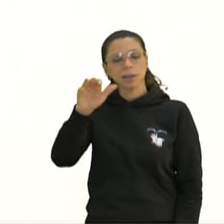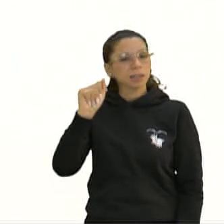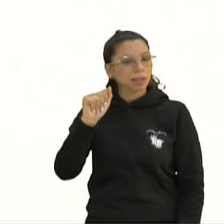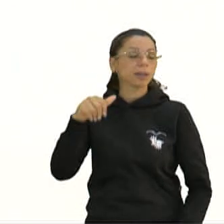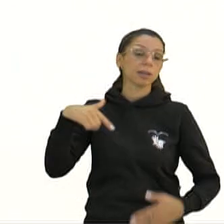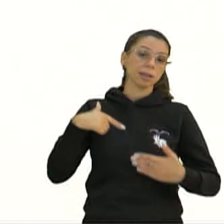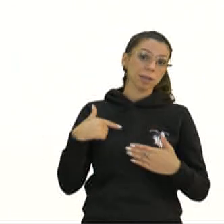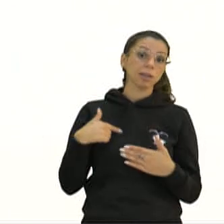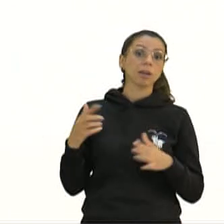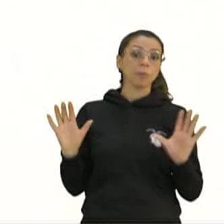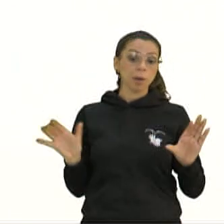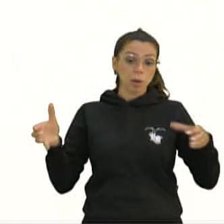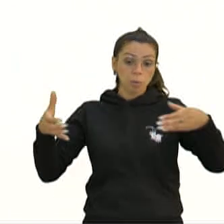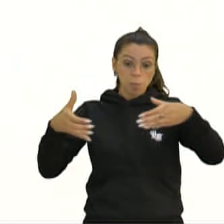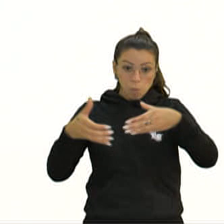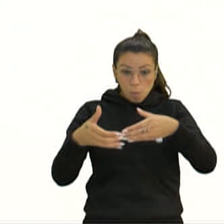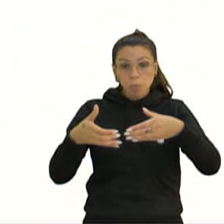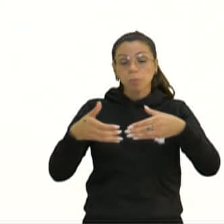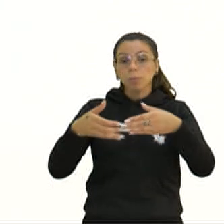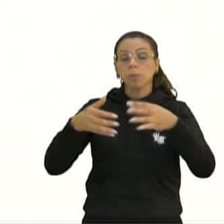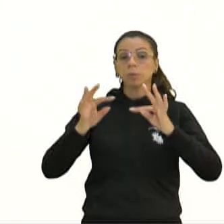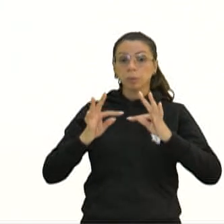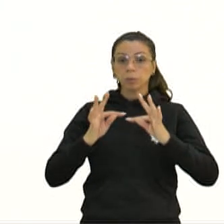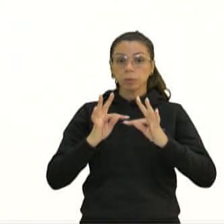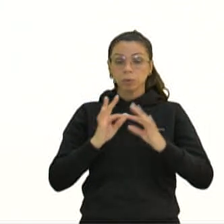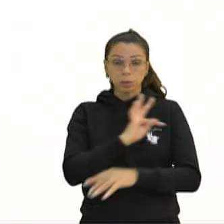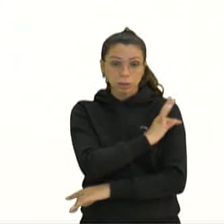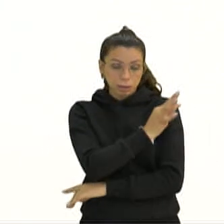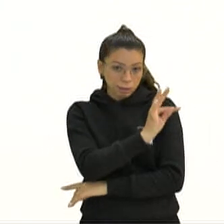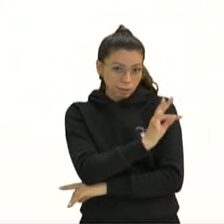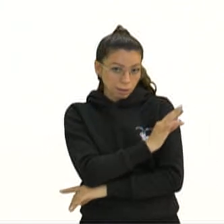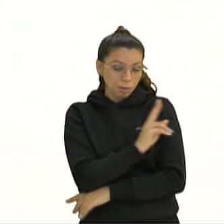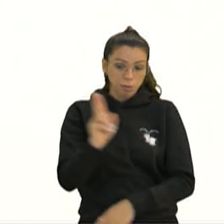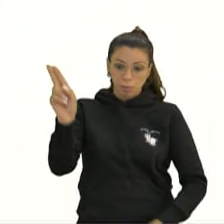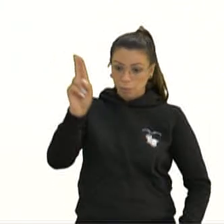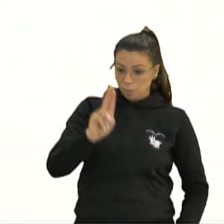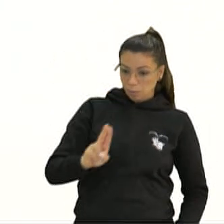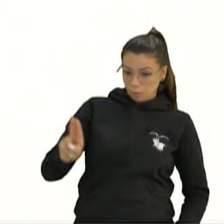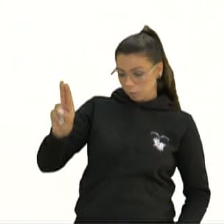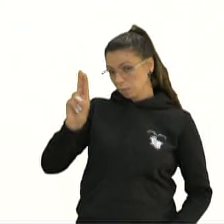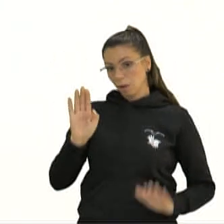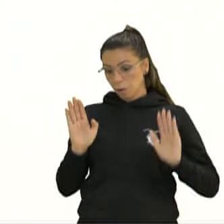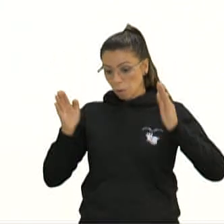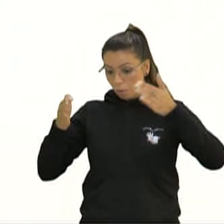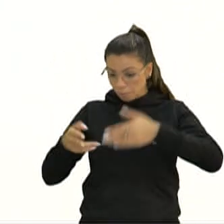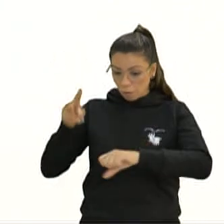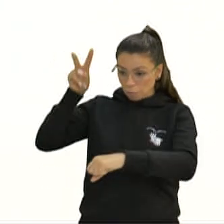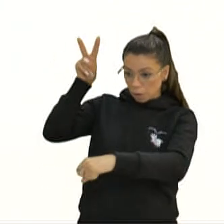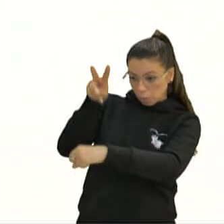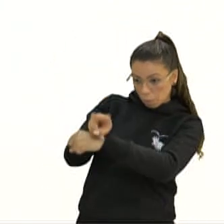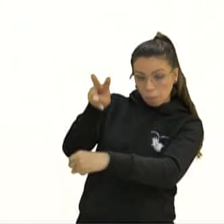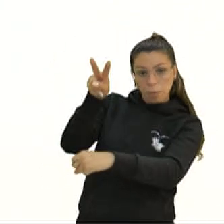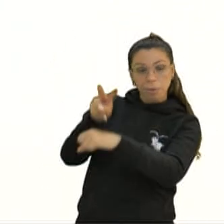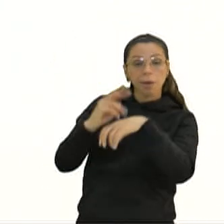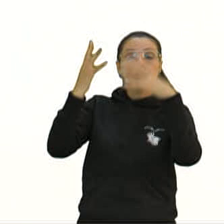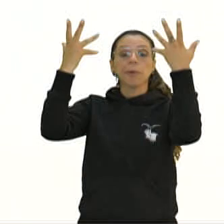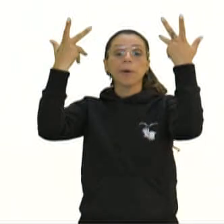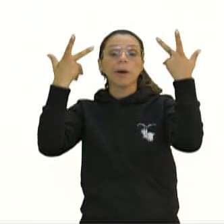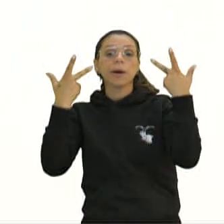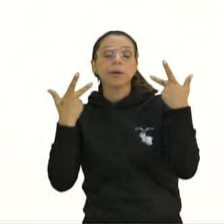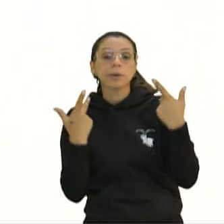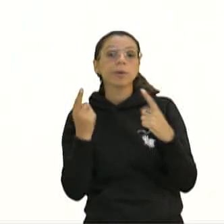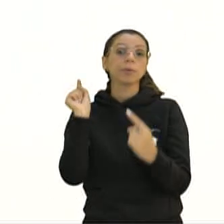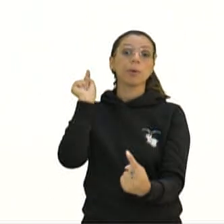de técnicas utilizadas e destinadas à criação e reprodução de animais com